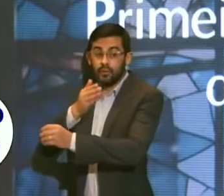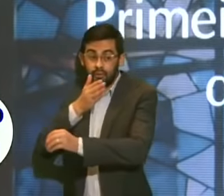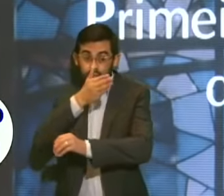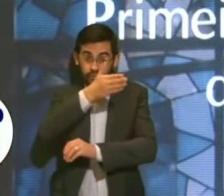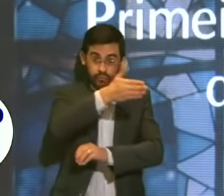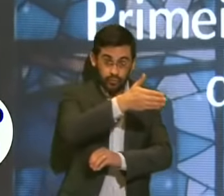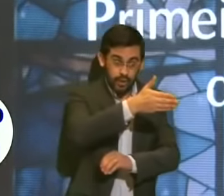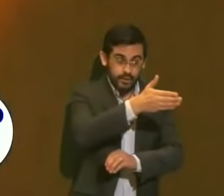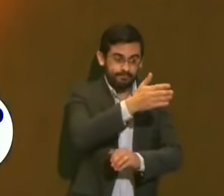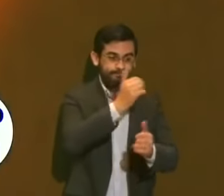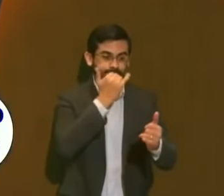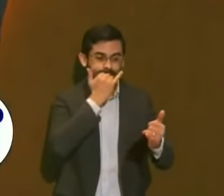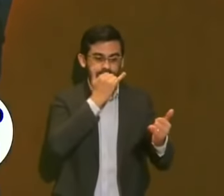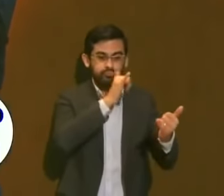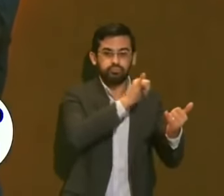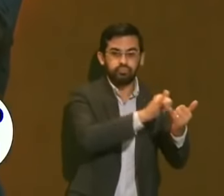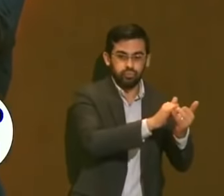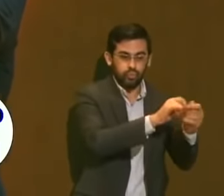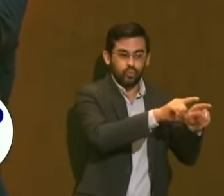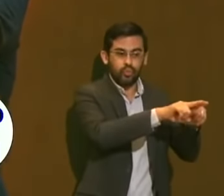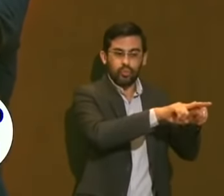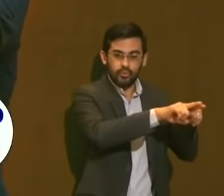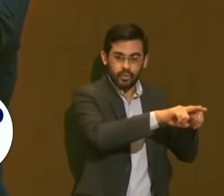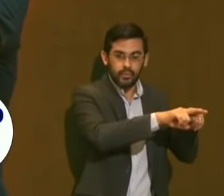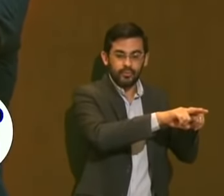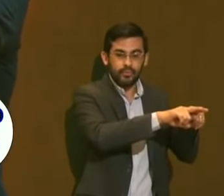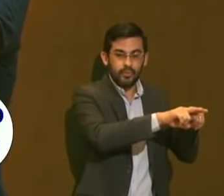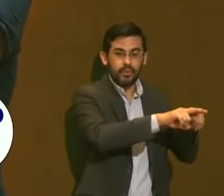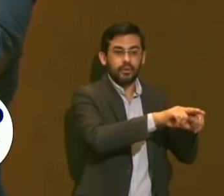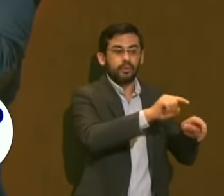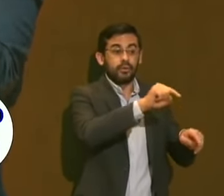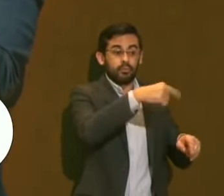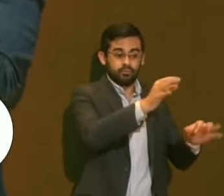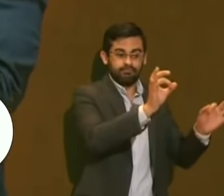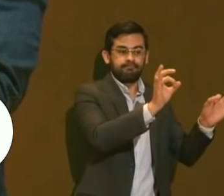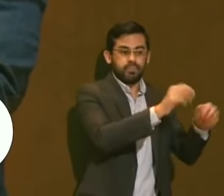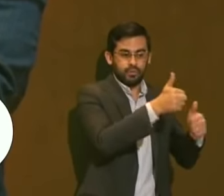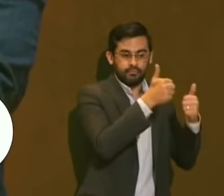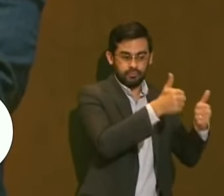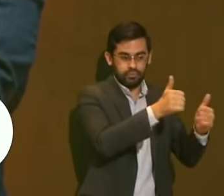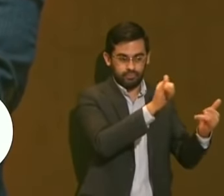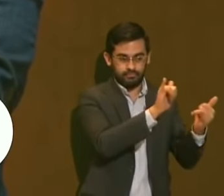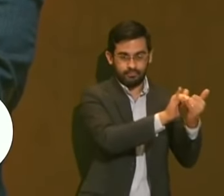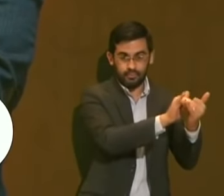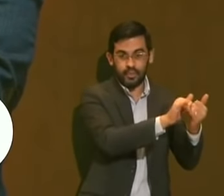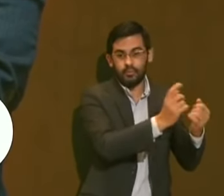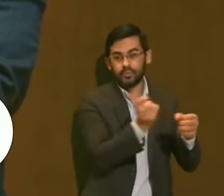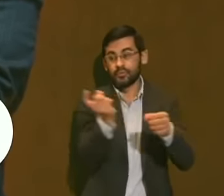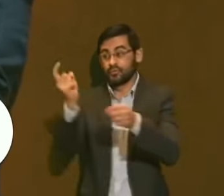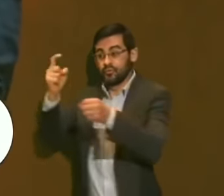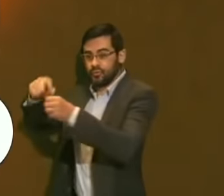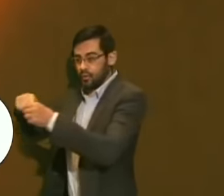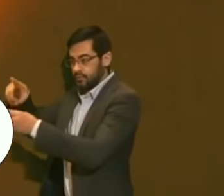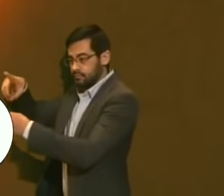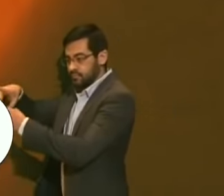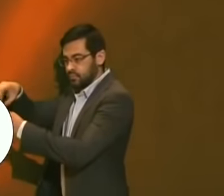e se reconcilia com o teu irmão. Depois você volta aqui. Por